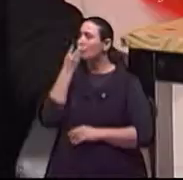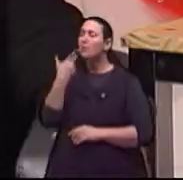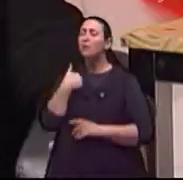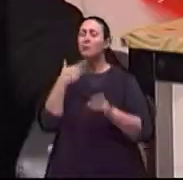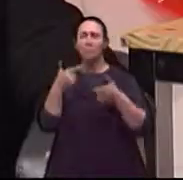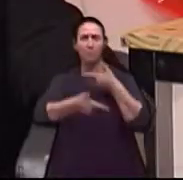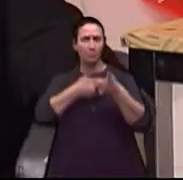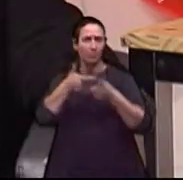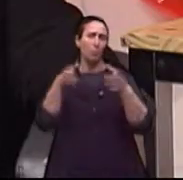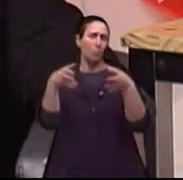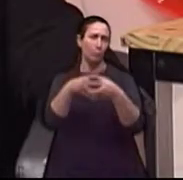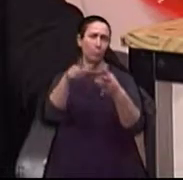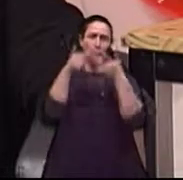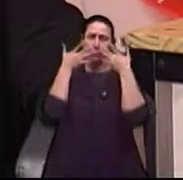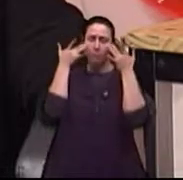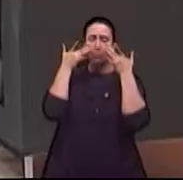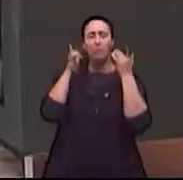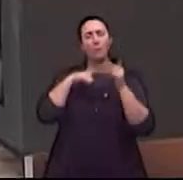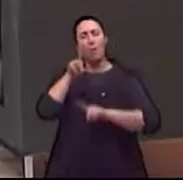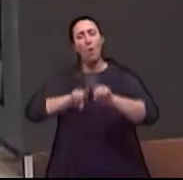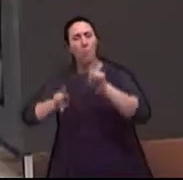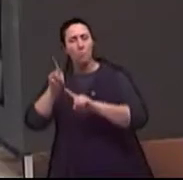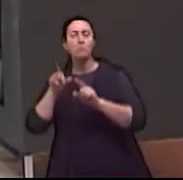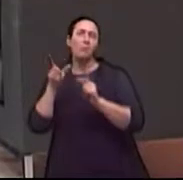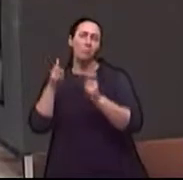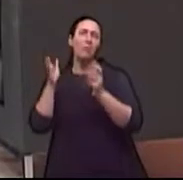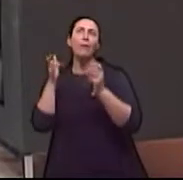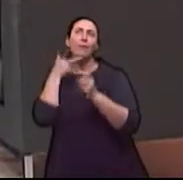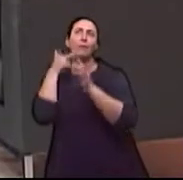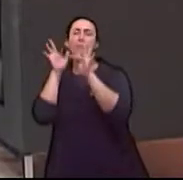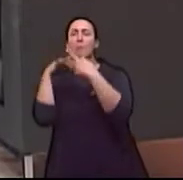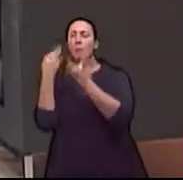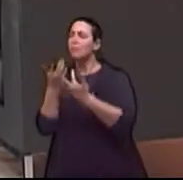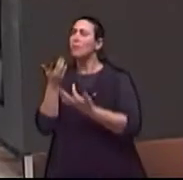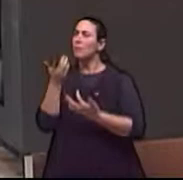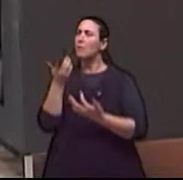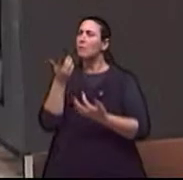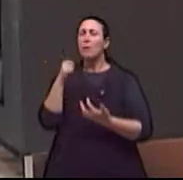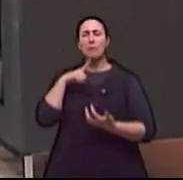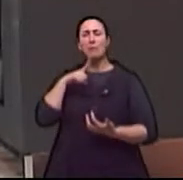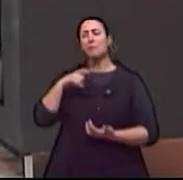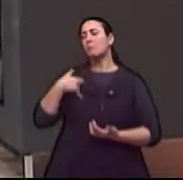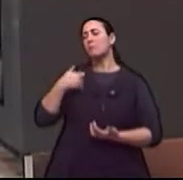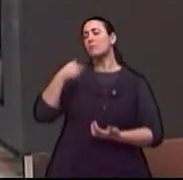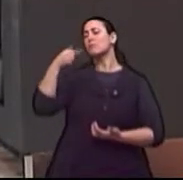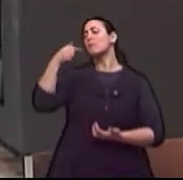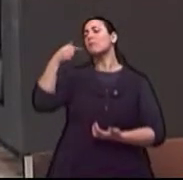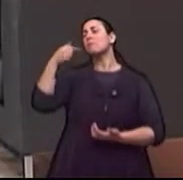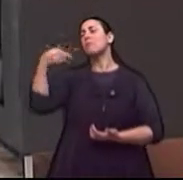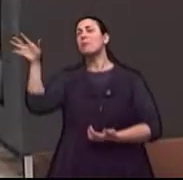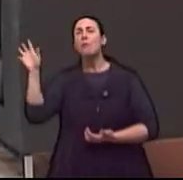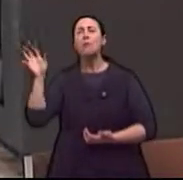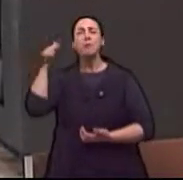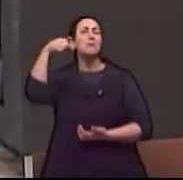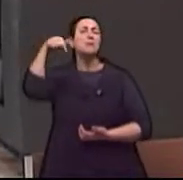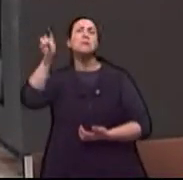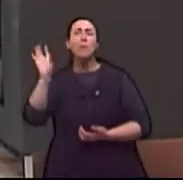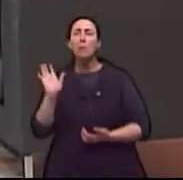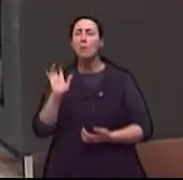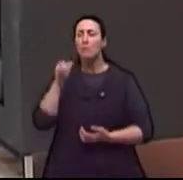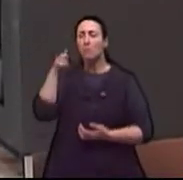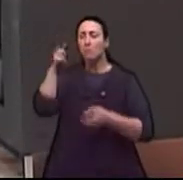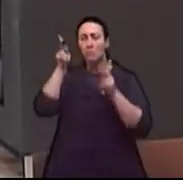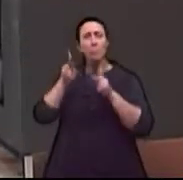idosos comentários de parentes assim a fulana tem 70 e poucos anos e tem uma afta permanente